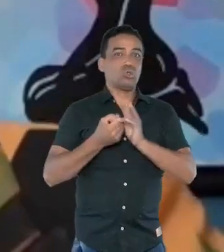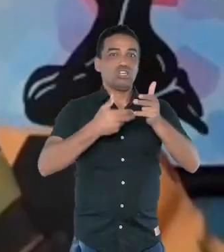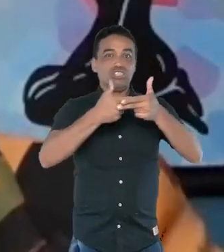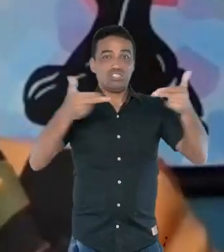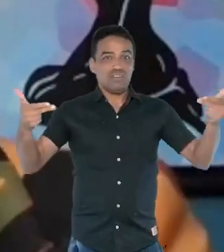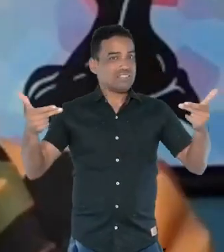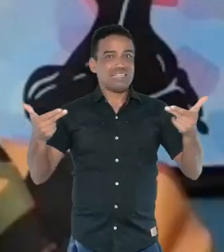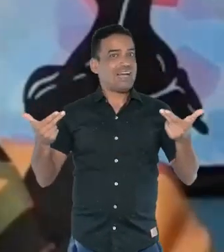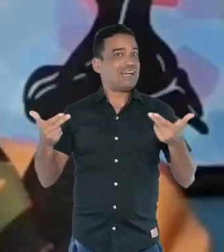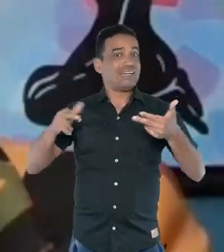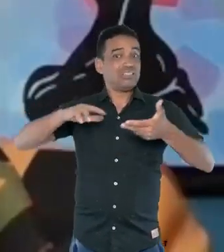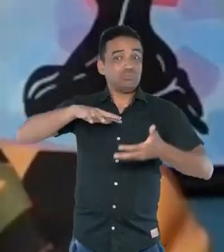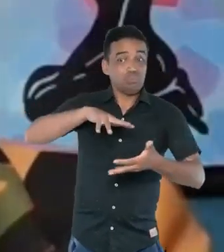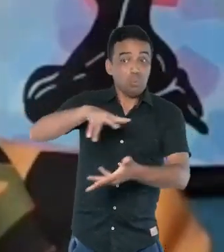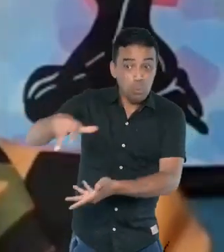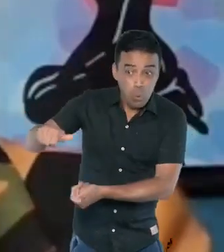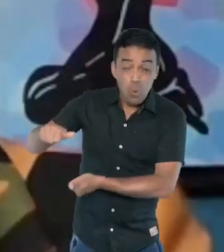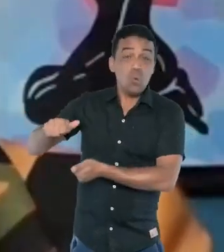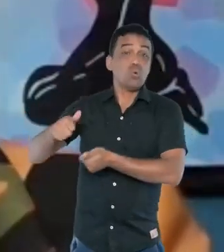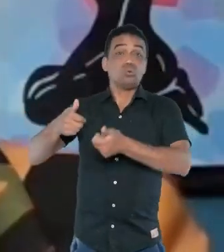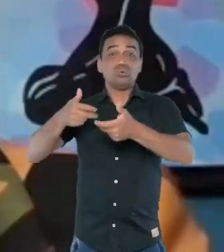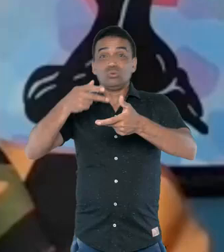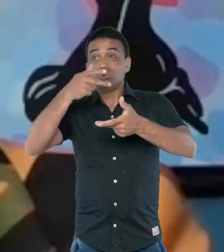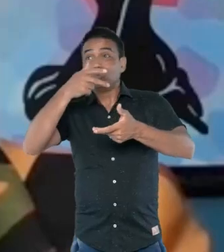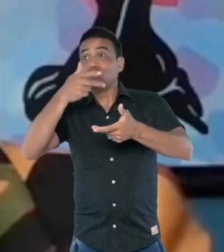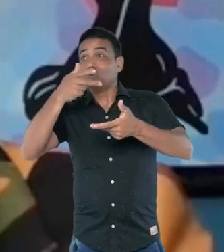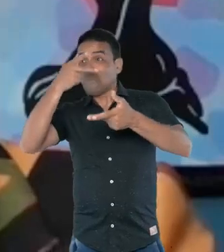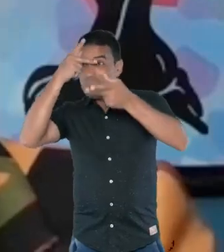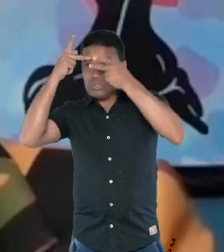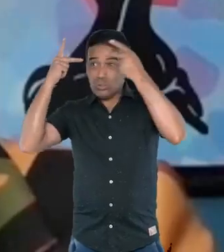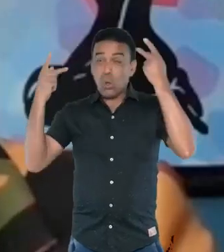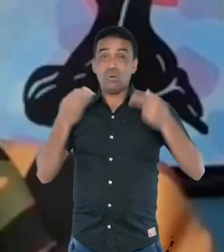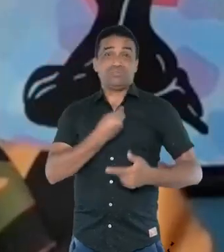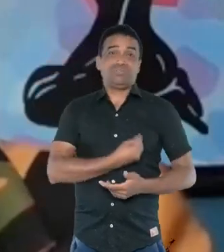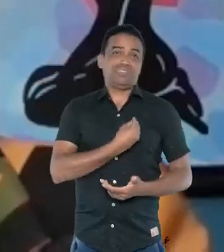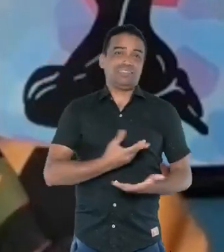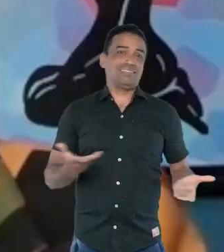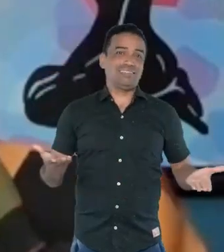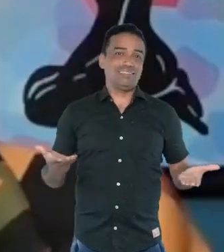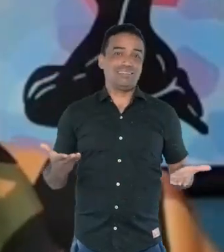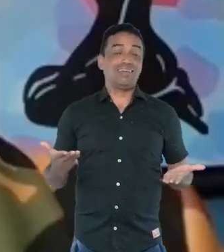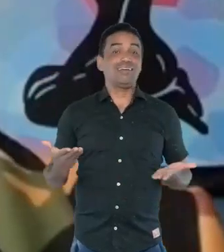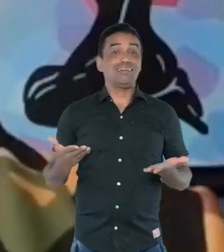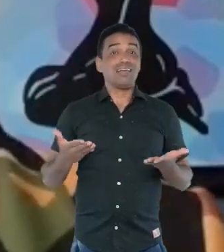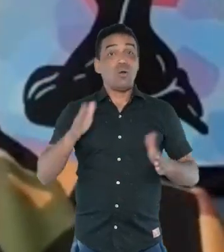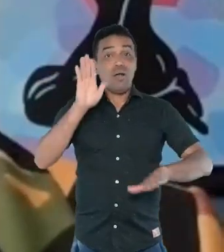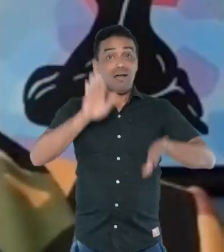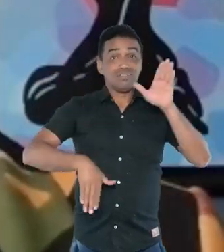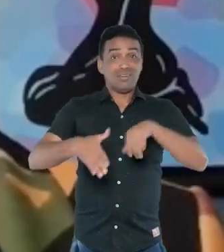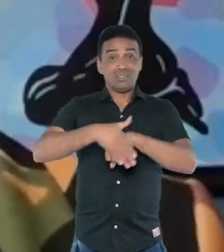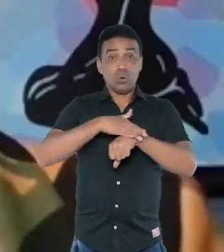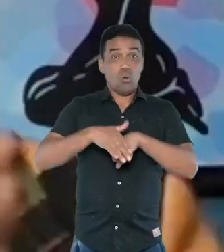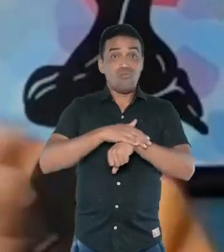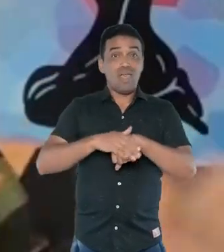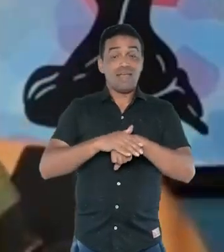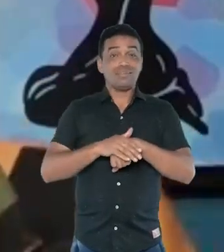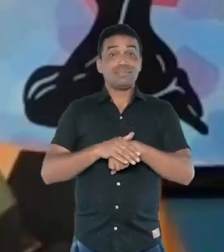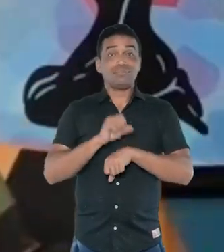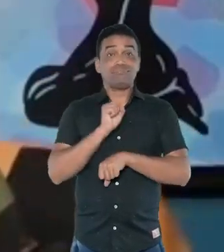conta da diversidade da vida, do mundo, das pessoas. E muitas vezes essa conversa ela